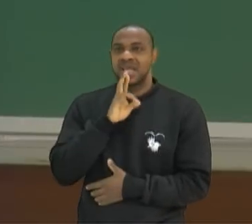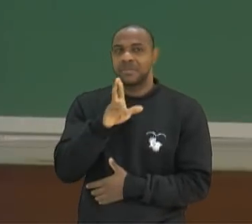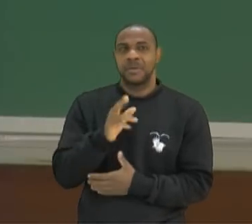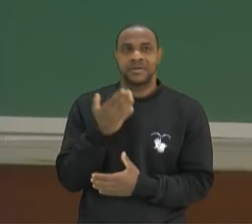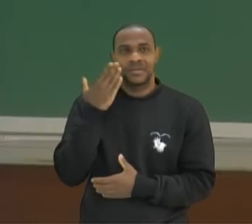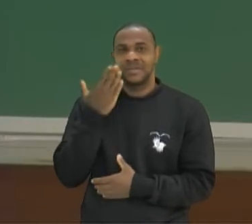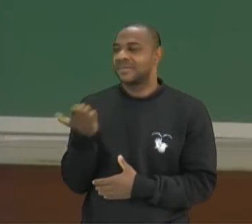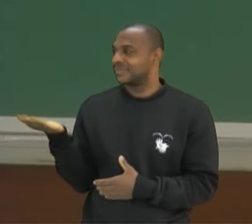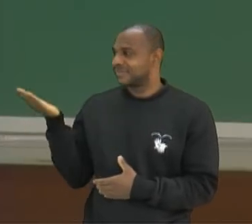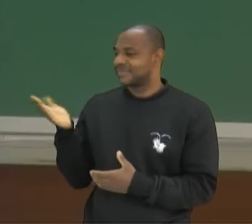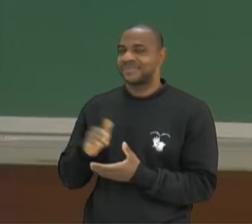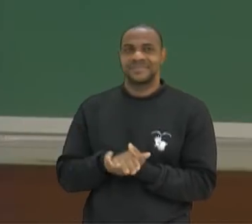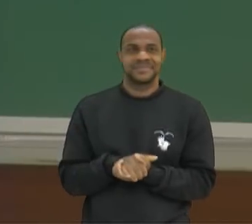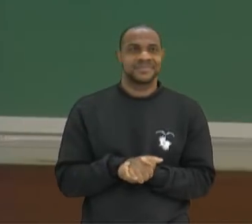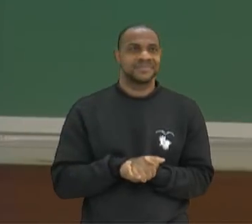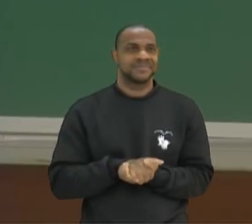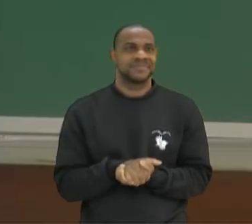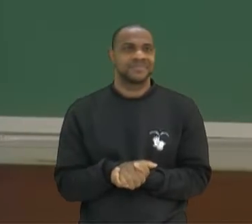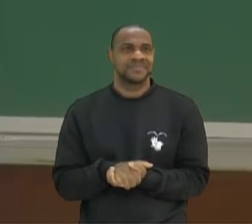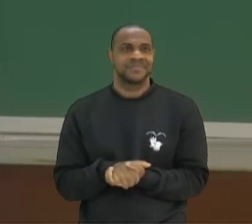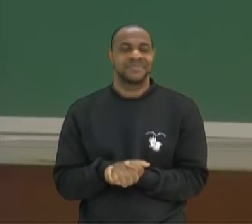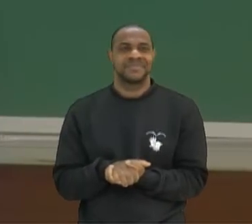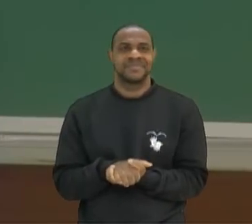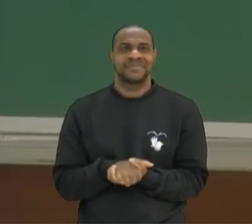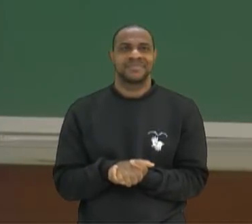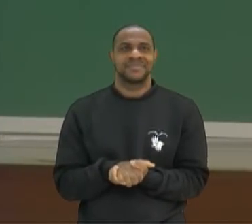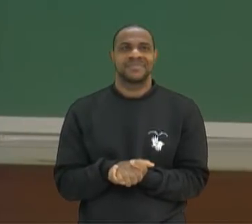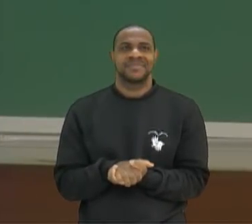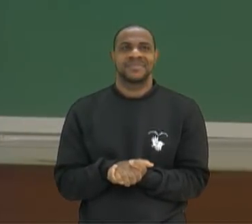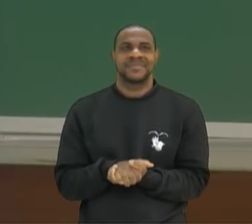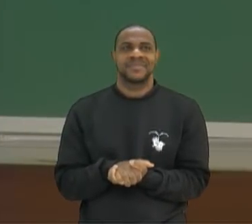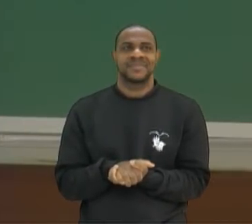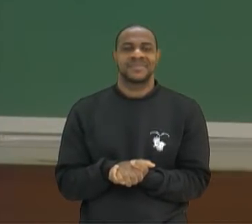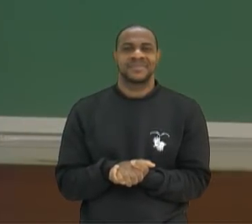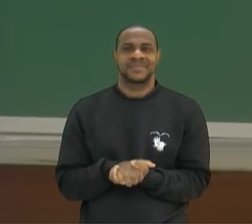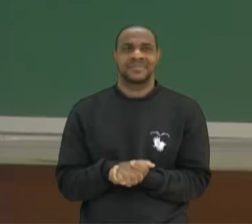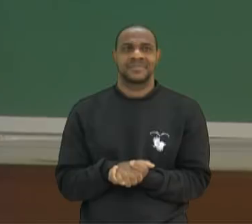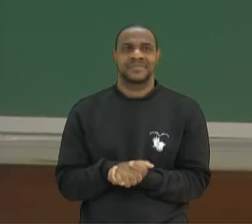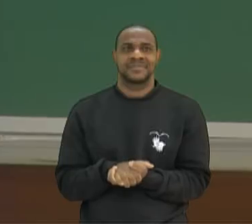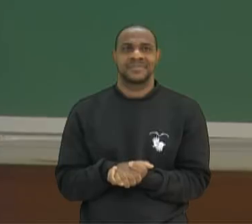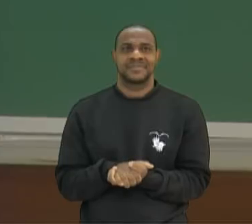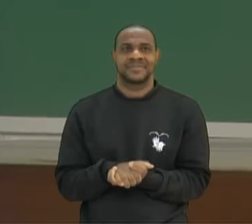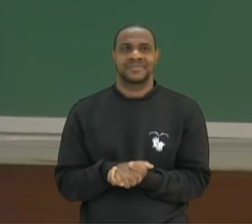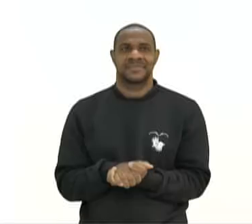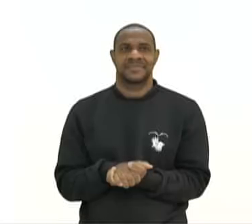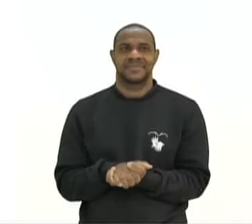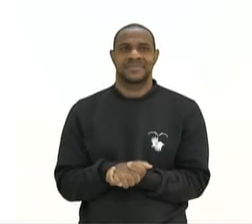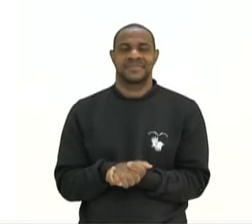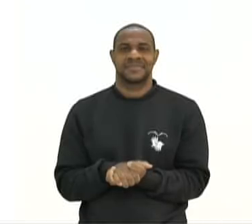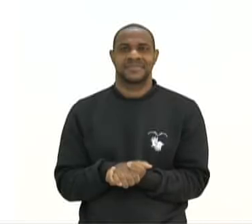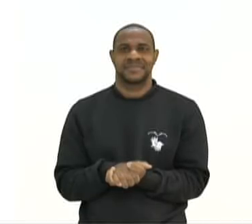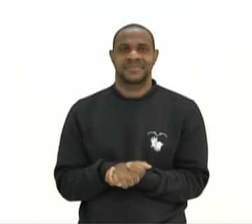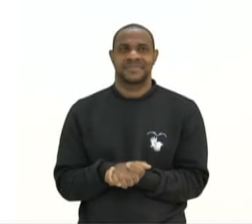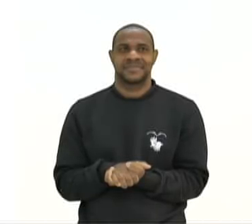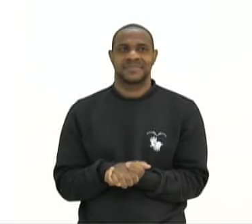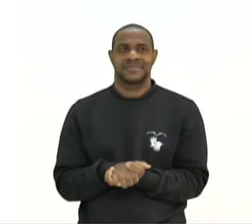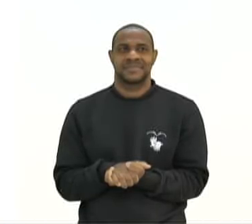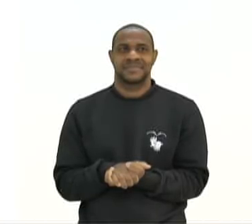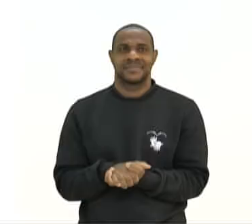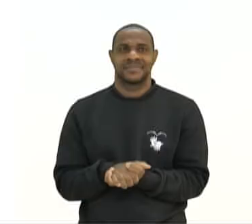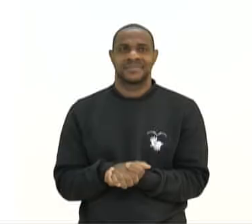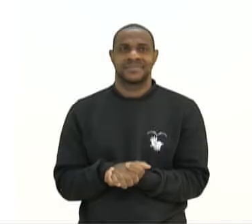famous speech was in 1963 and is called I Have a Dream speech. Which